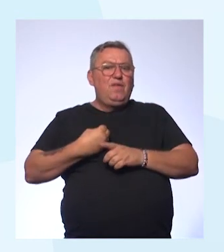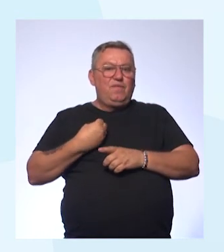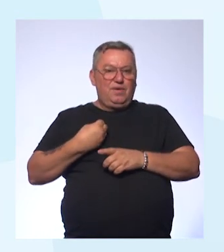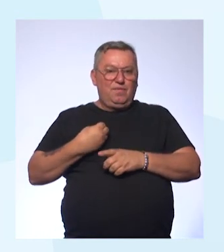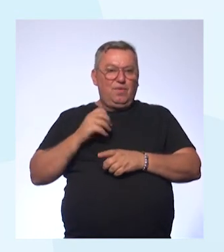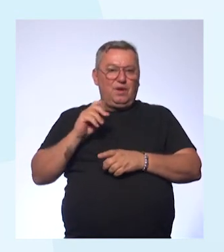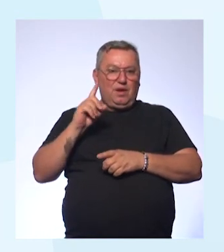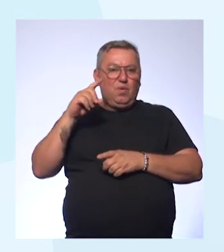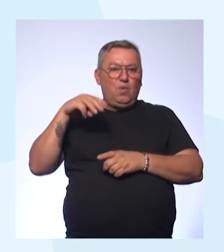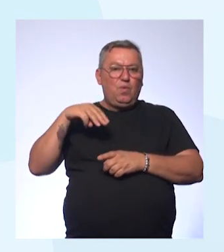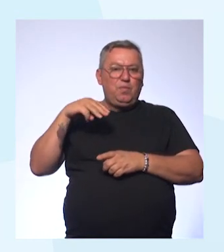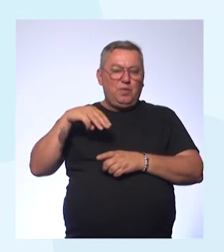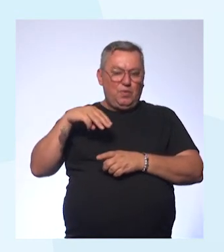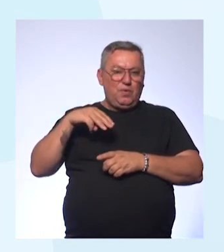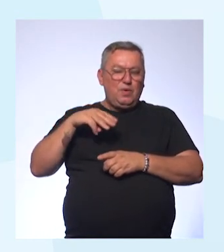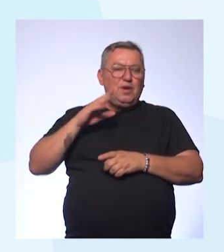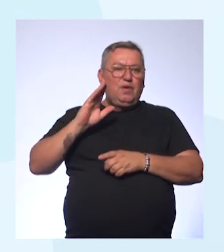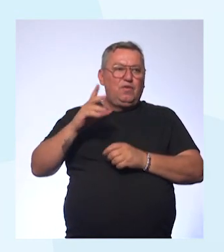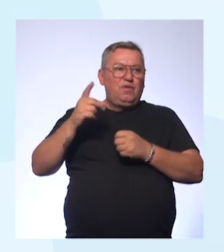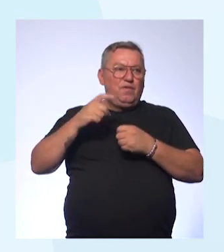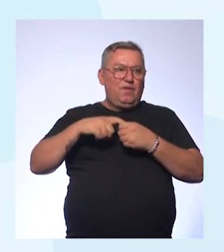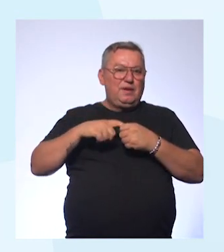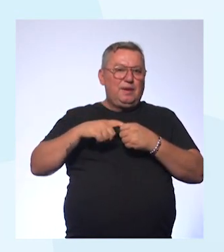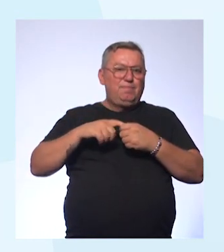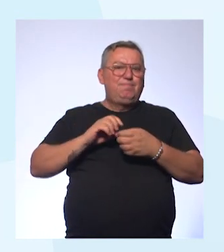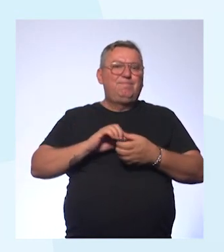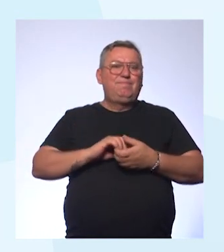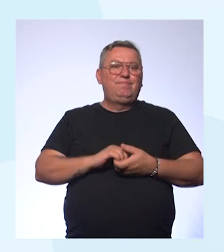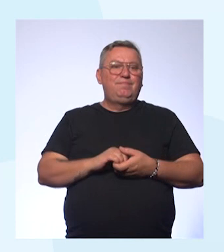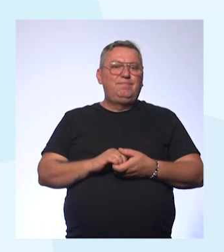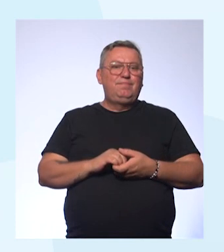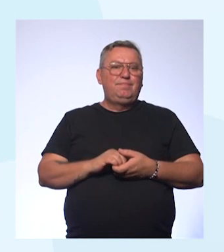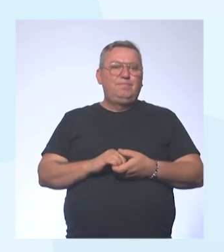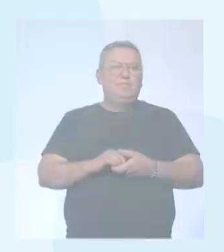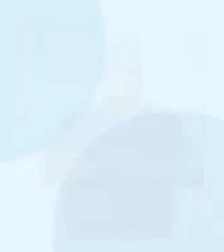comentem aí. 1 minutinho para isso e a gente já volta.